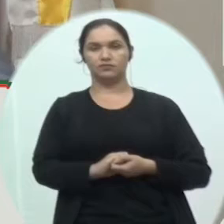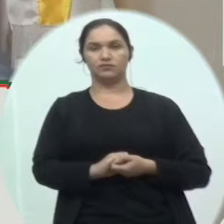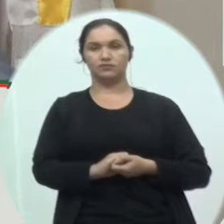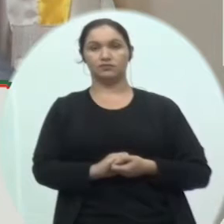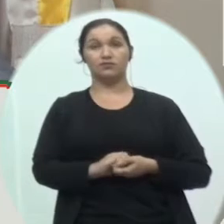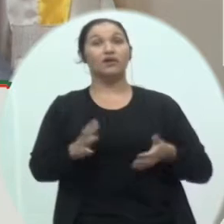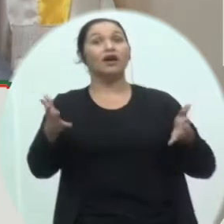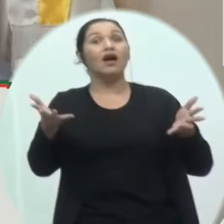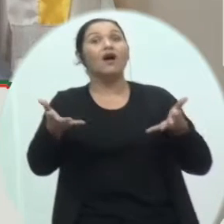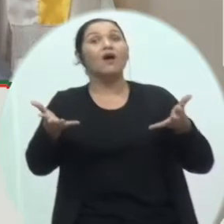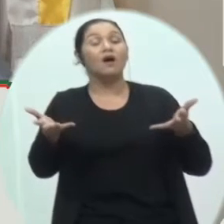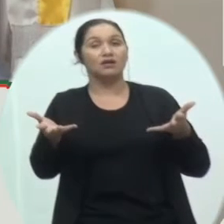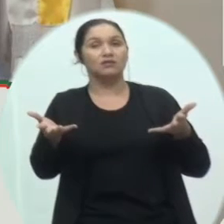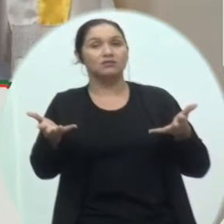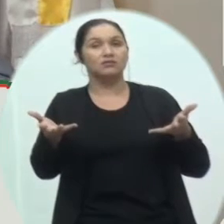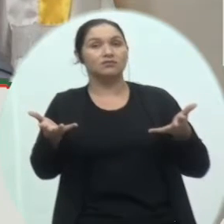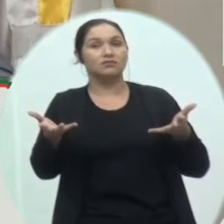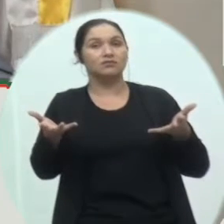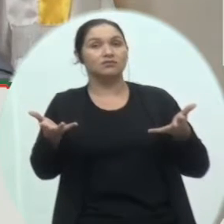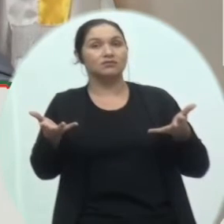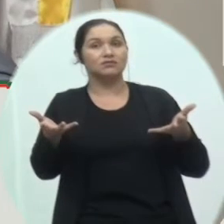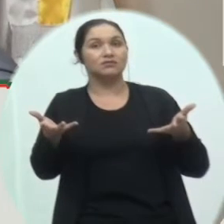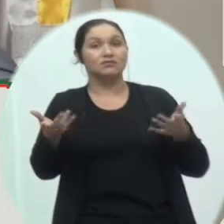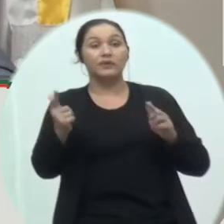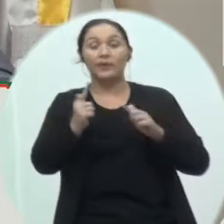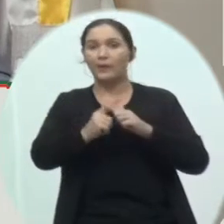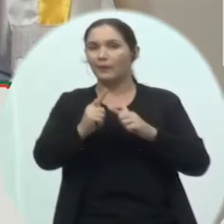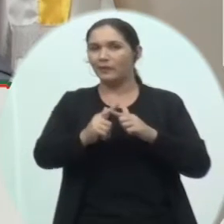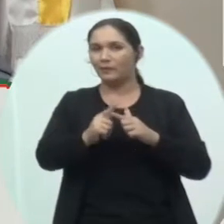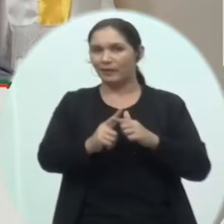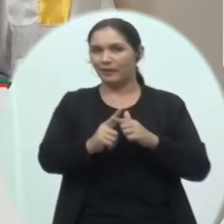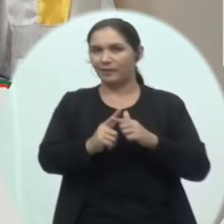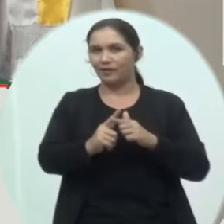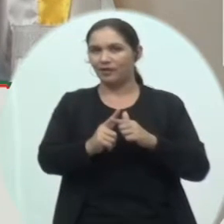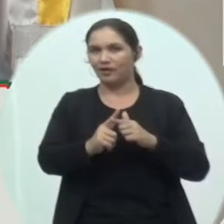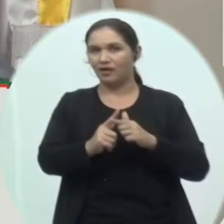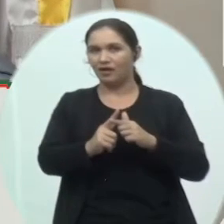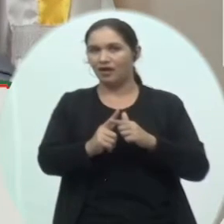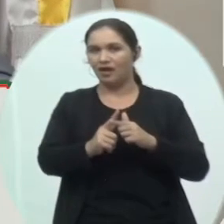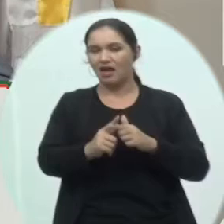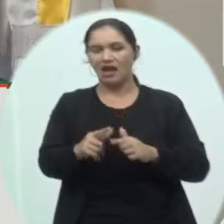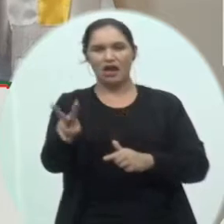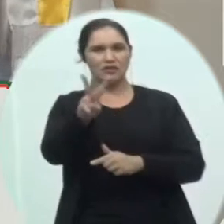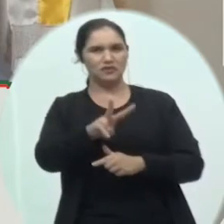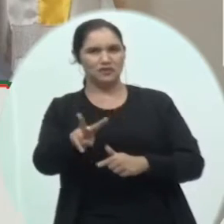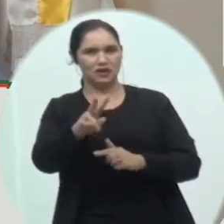E aí? Aí o problema está nos vereadores que fazem requerimento.